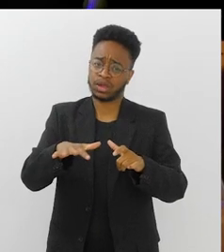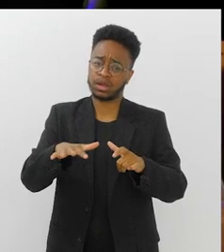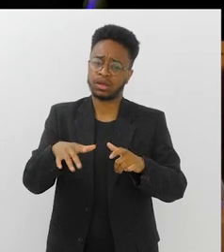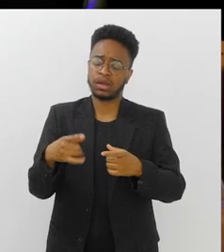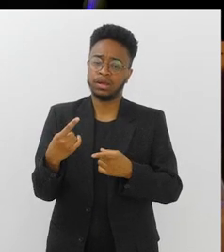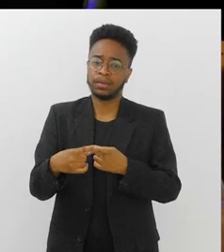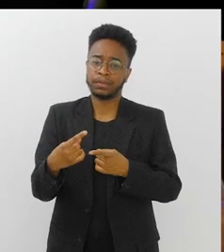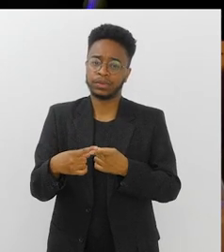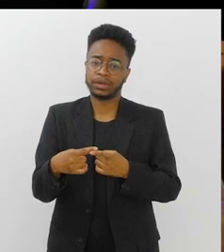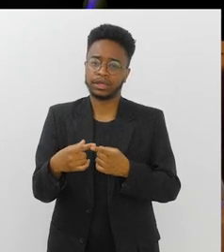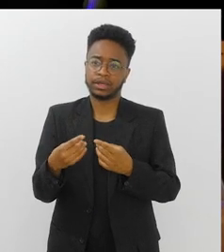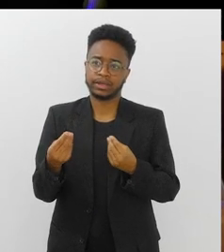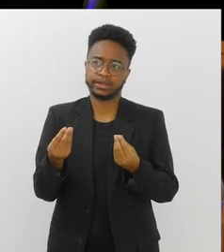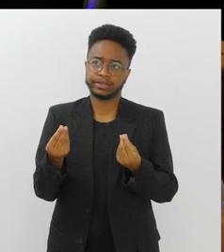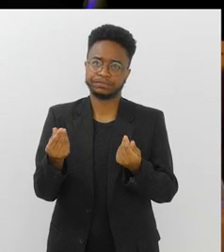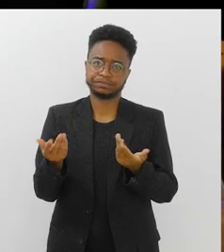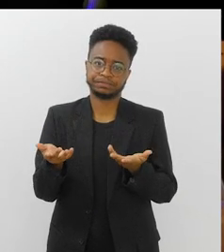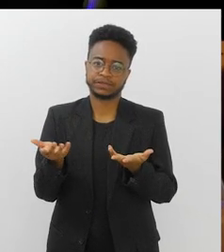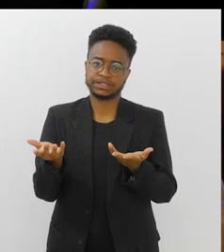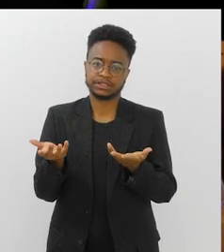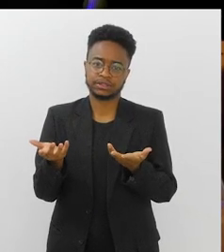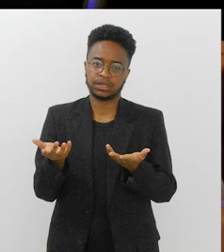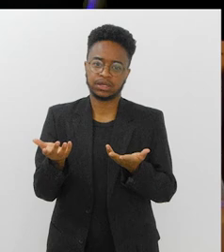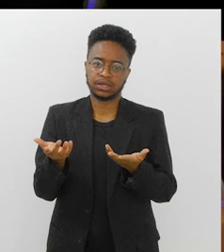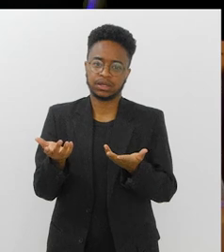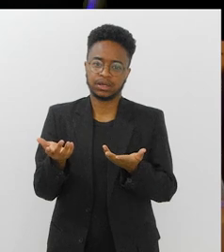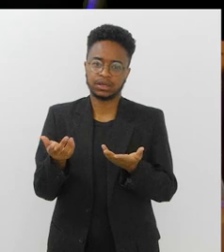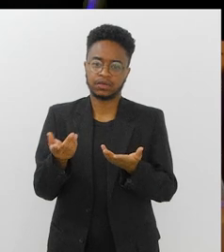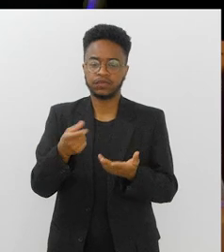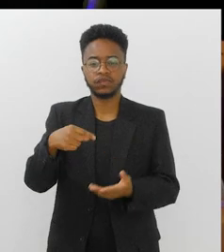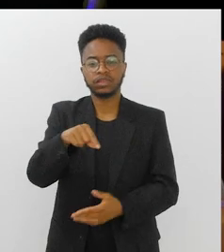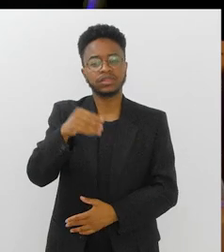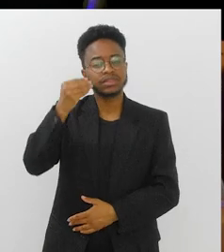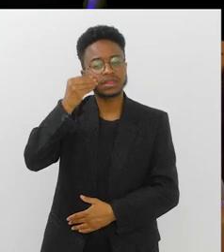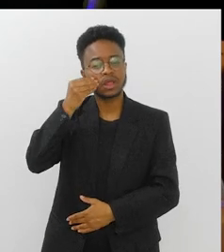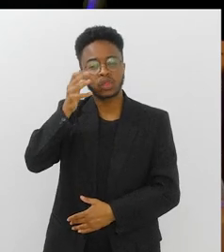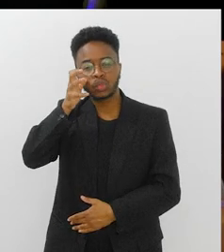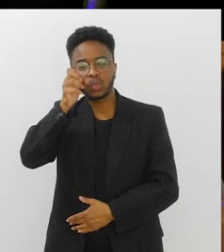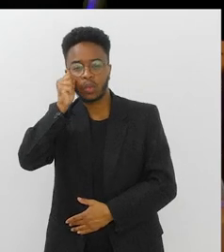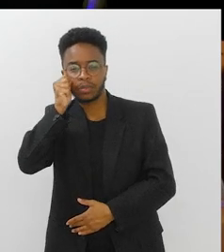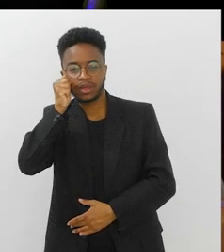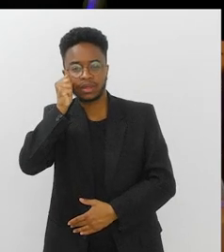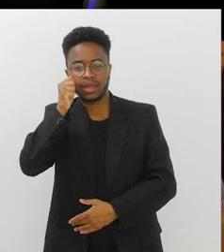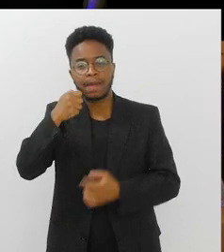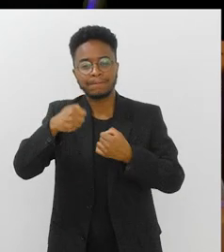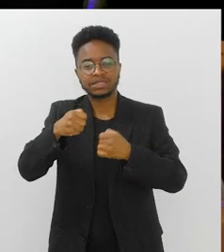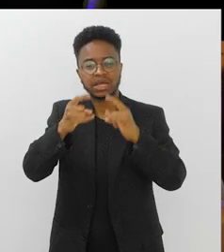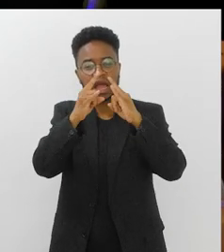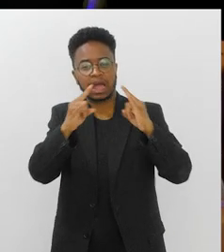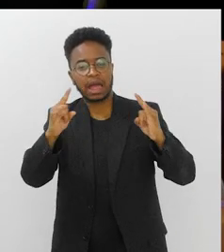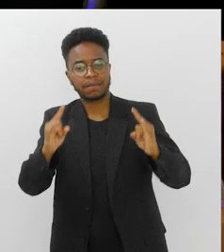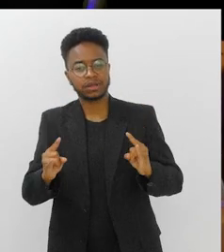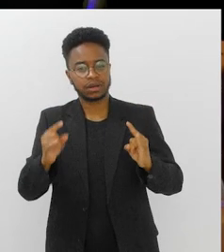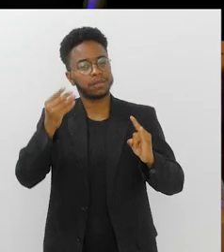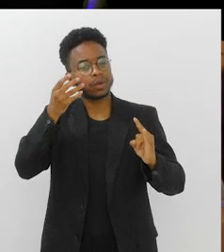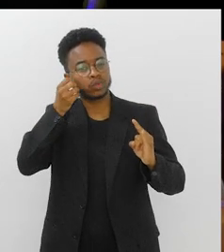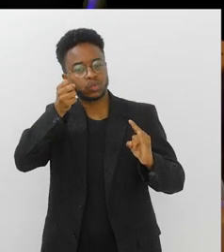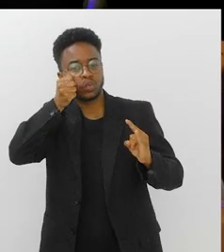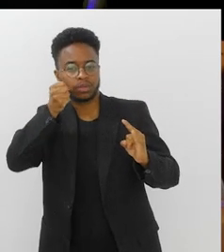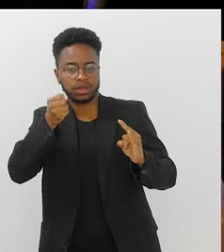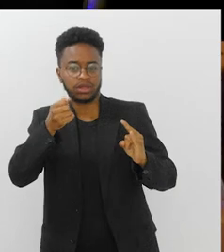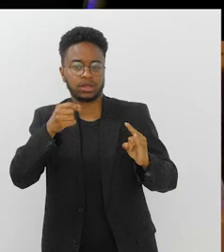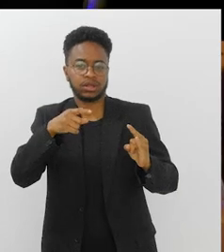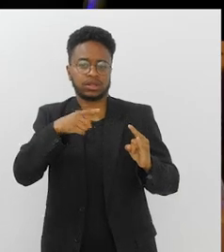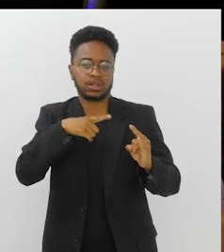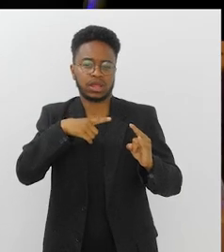você eh eh meio que tentar dormir por exemplo você fazia uma cabaninha eram umas ví você